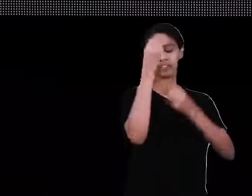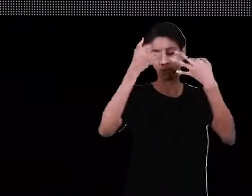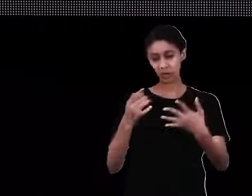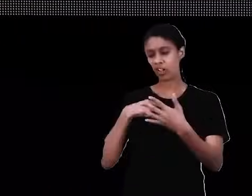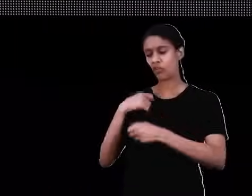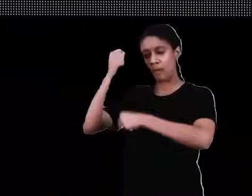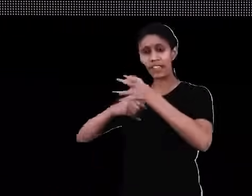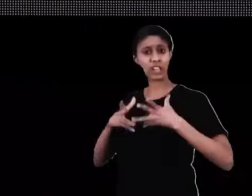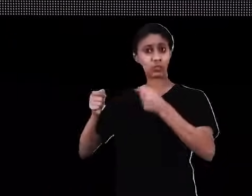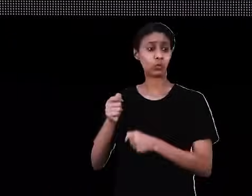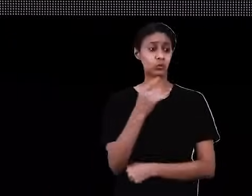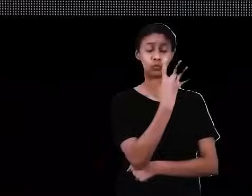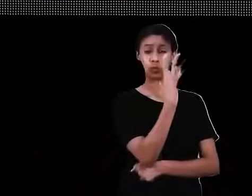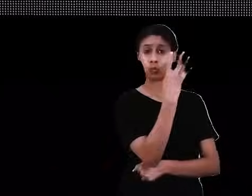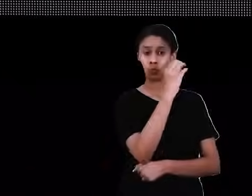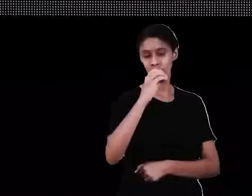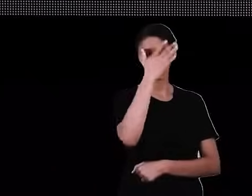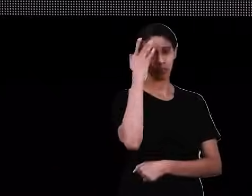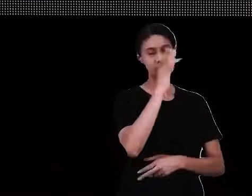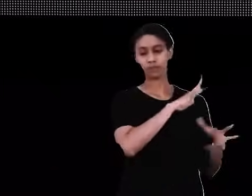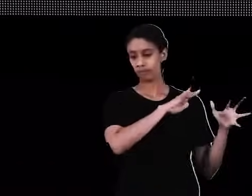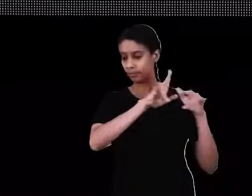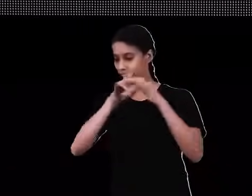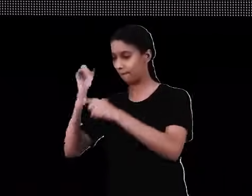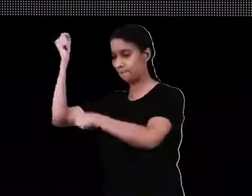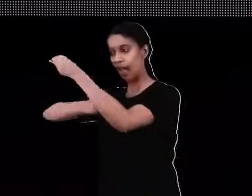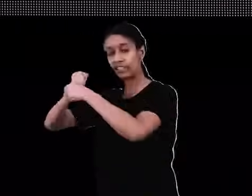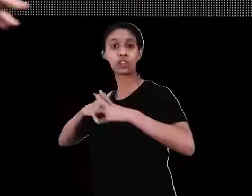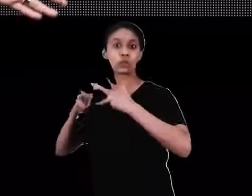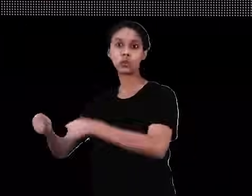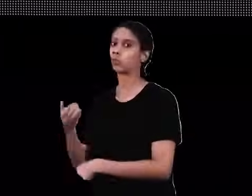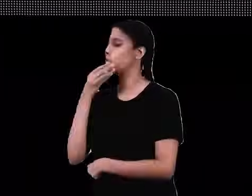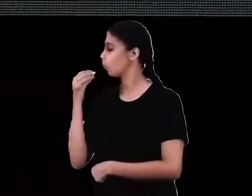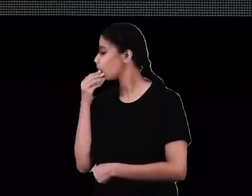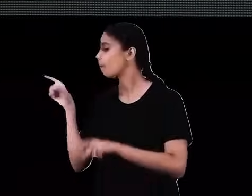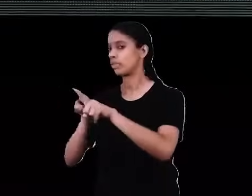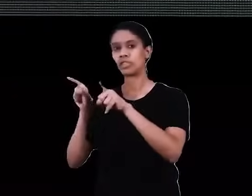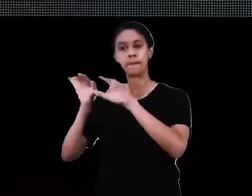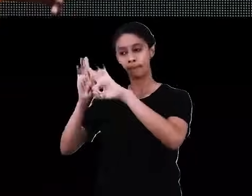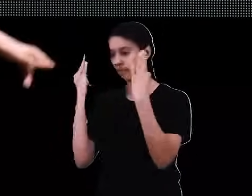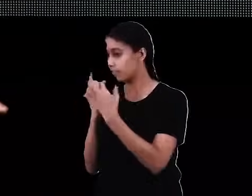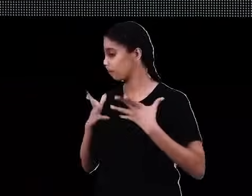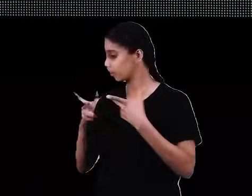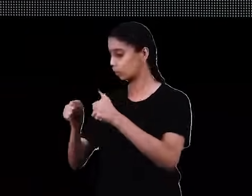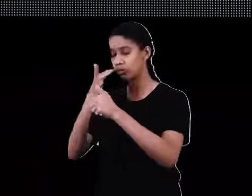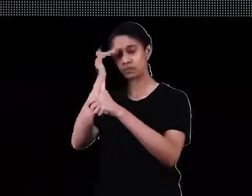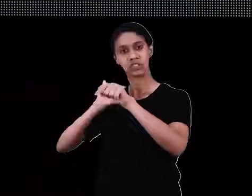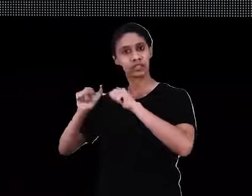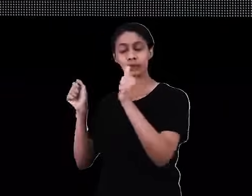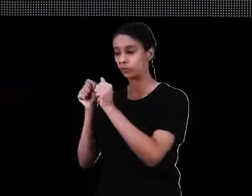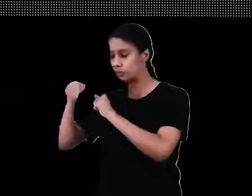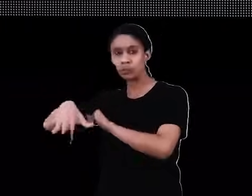com 400 para matar Nabal, a família de Nabal, os trabalhadores de Nabal, vamos matar todo mundo.